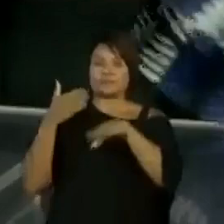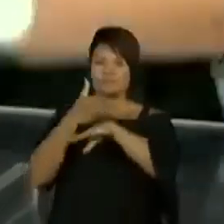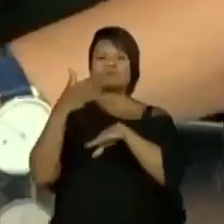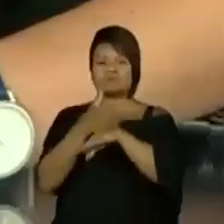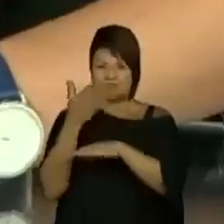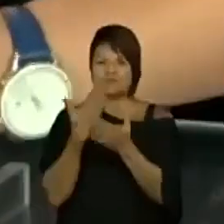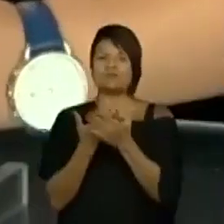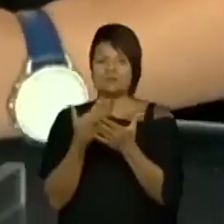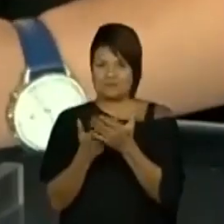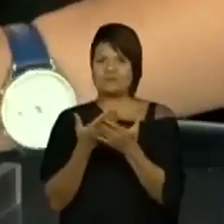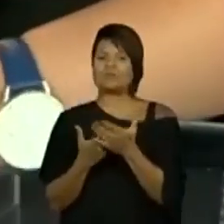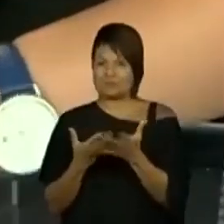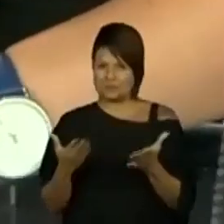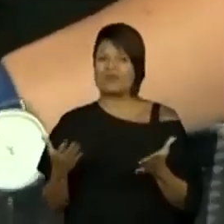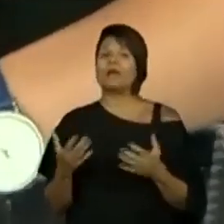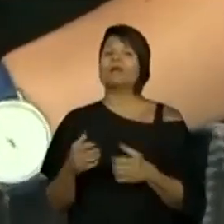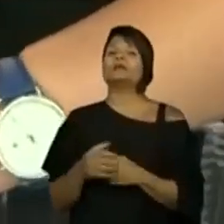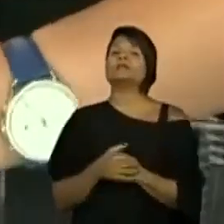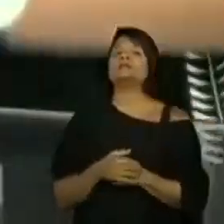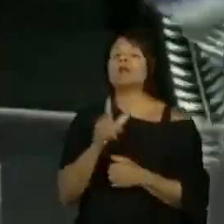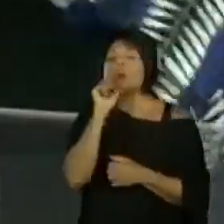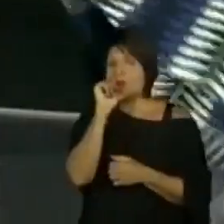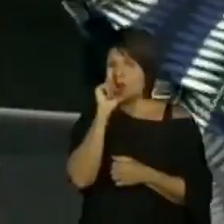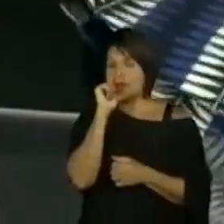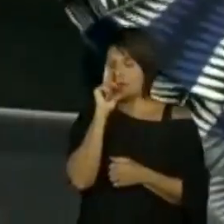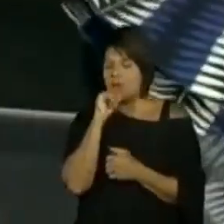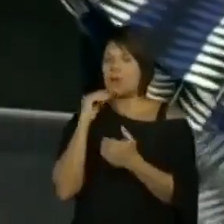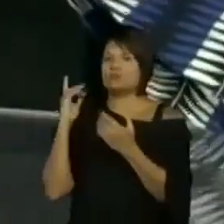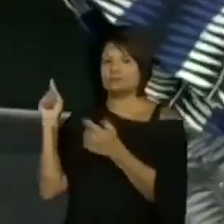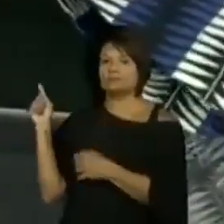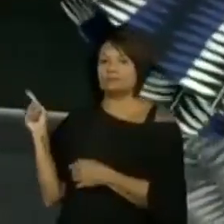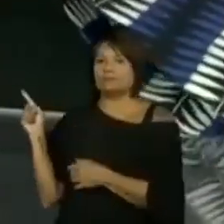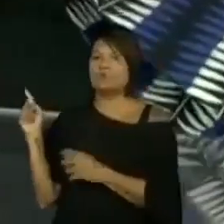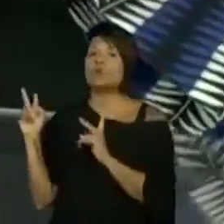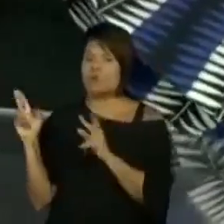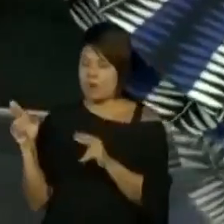nossa aula, coloquei um pouquinho a mais de água.